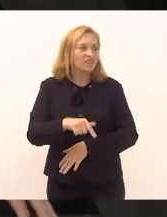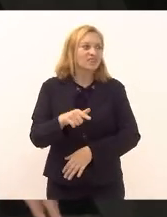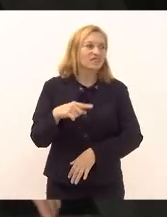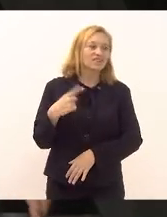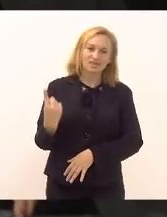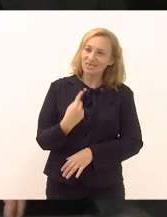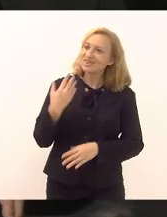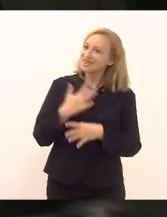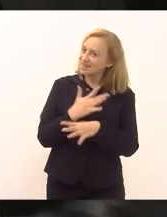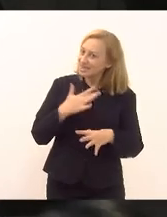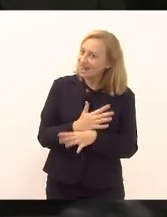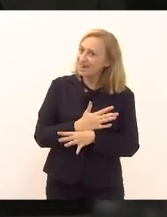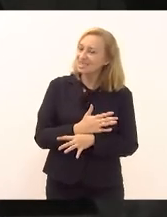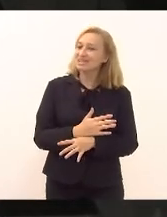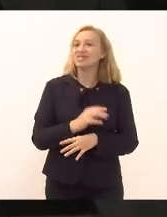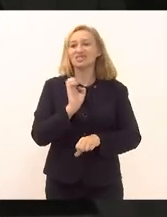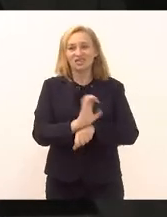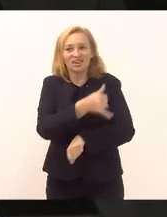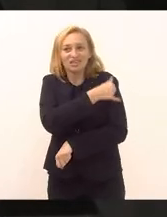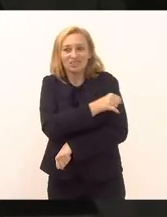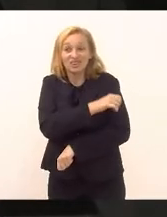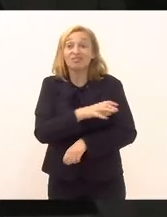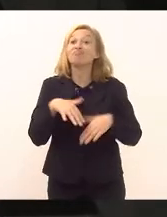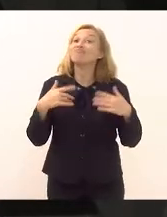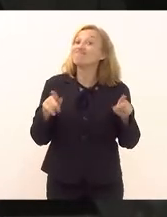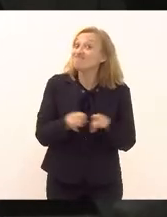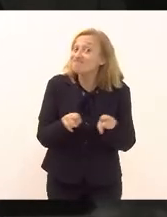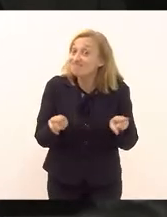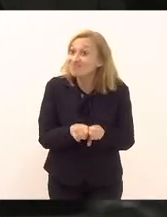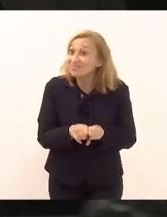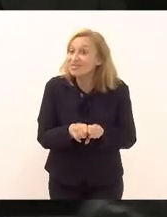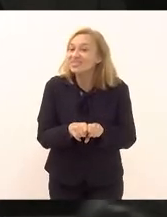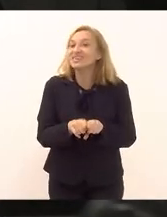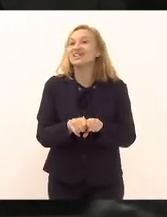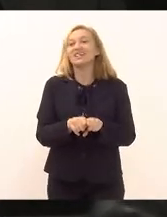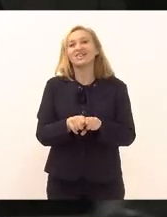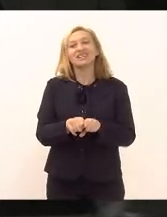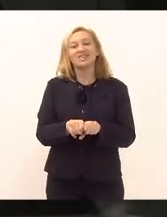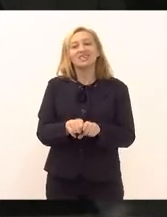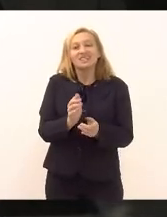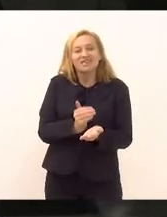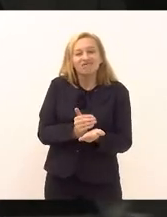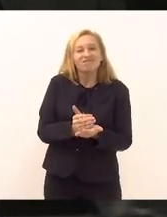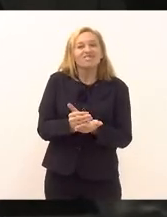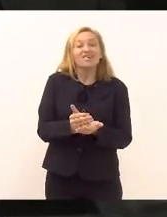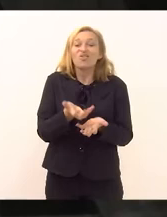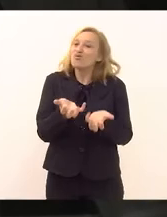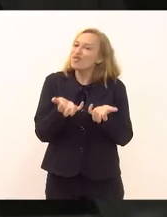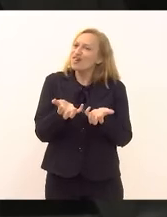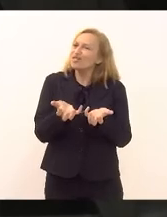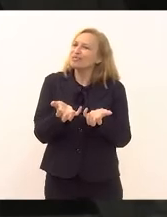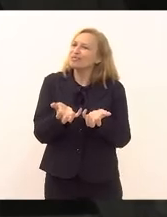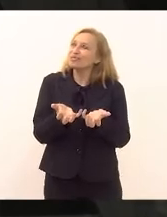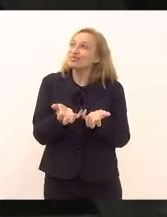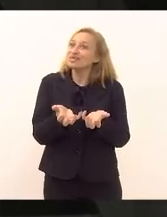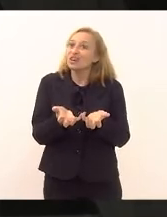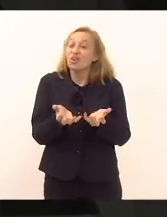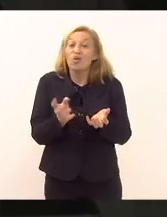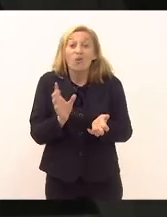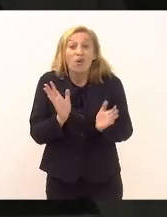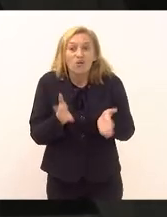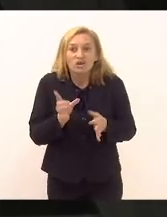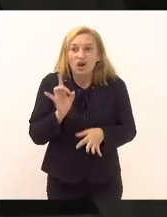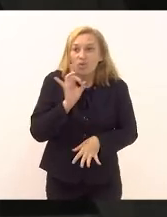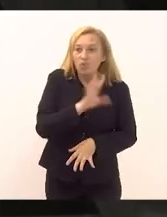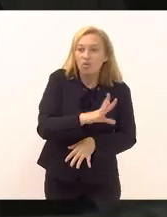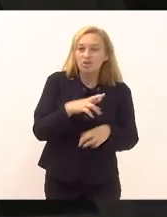cidade e no estado do Rio de Janeiro. E também, ainda nessas preliminares, eu quero, já que hoje é a última